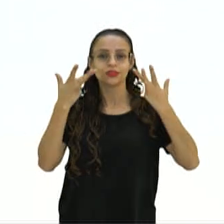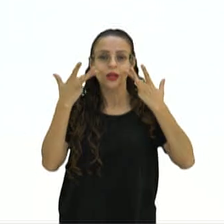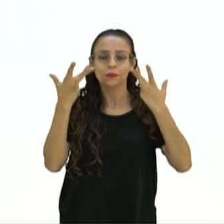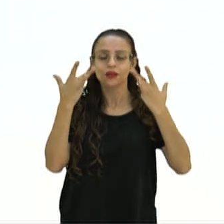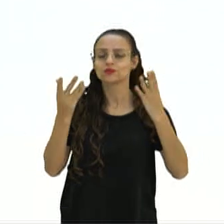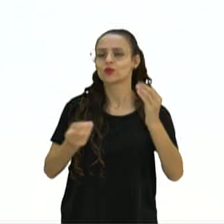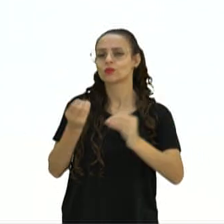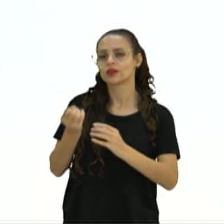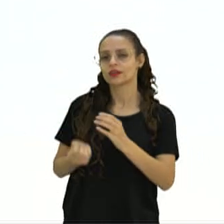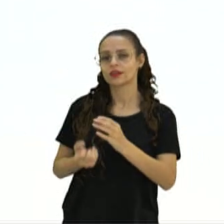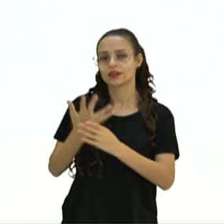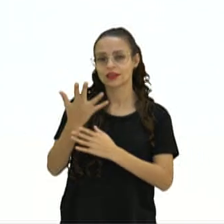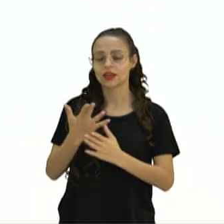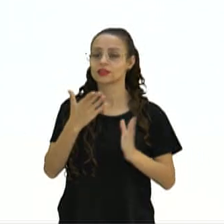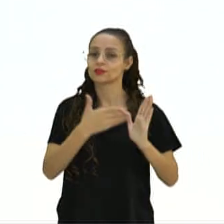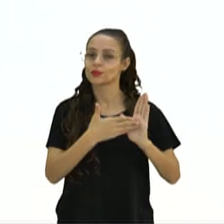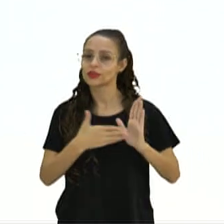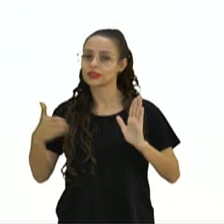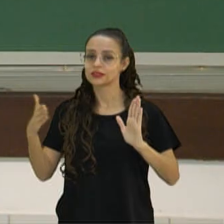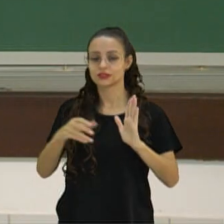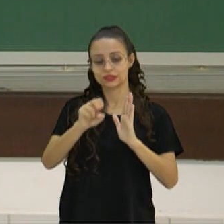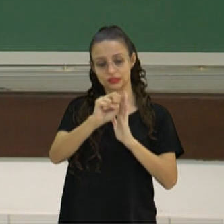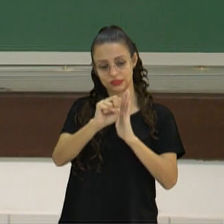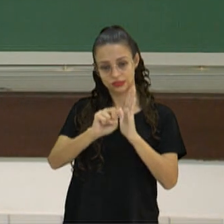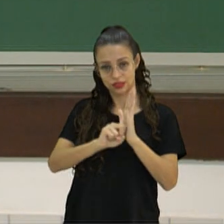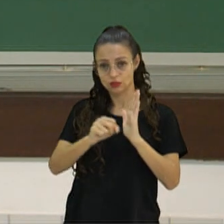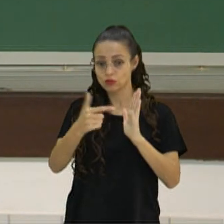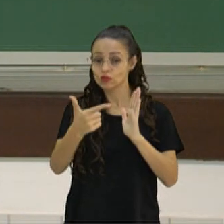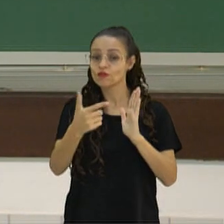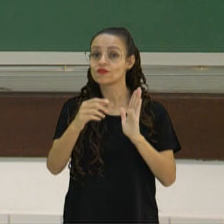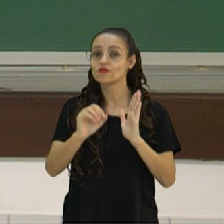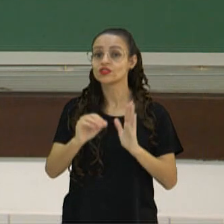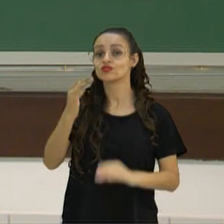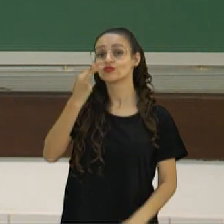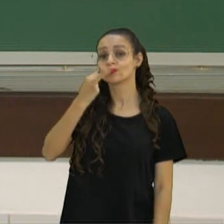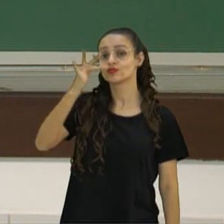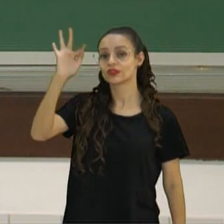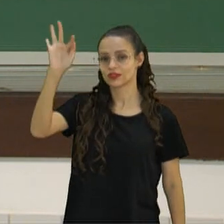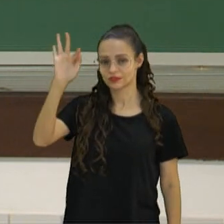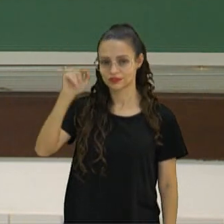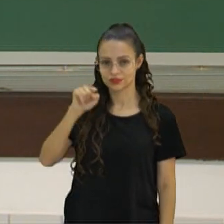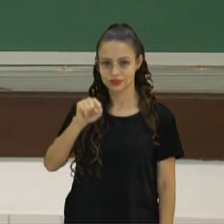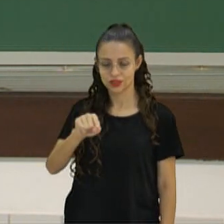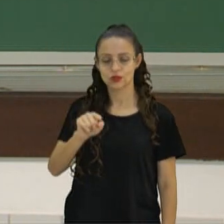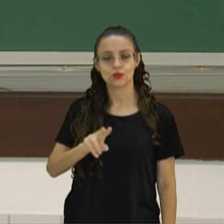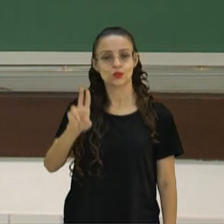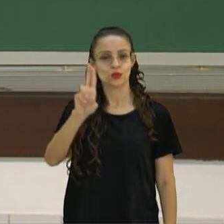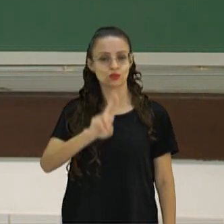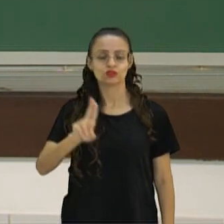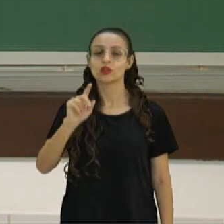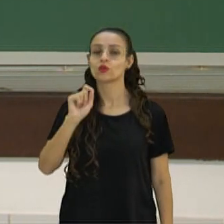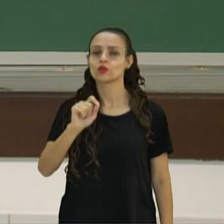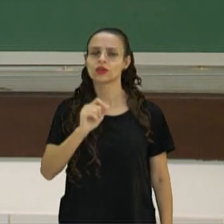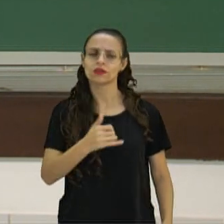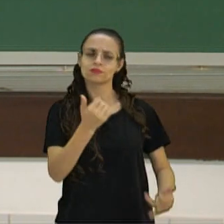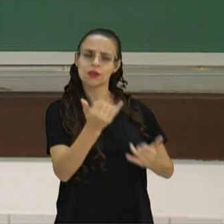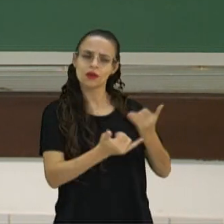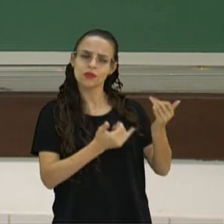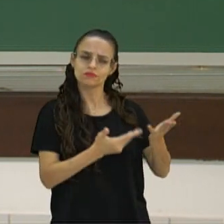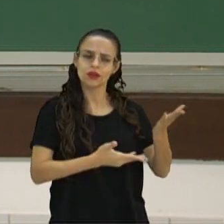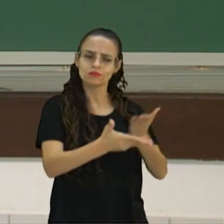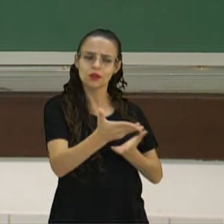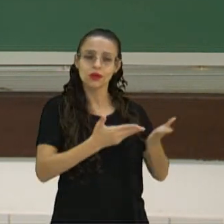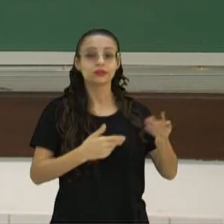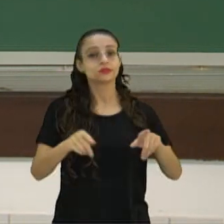ali no início do século XX, ali, né, na França. Então ele foi utilizado para a questão lúdica mesmo, de ludicidade, né,